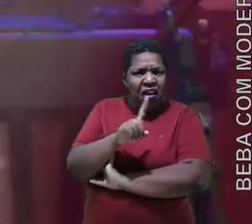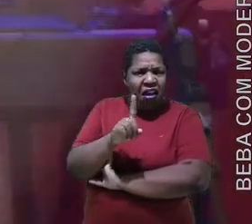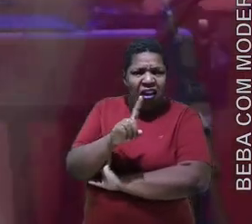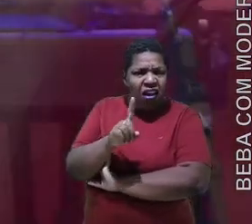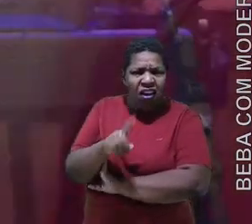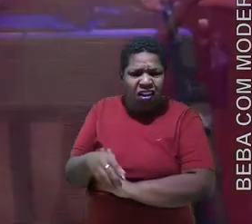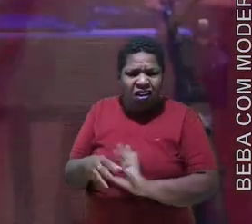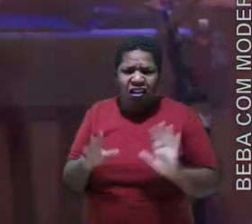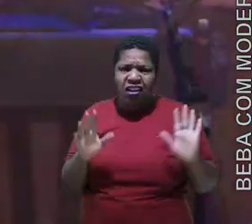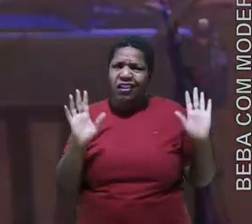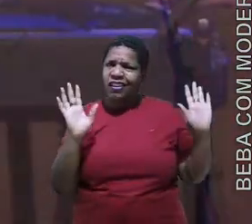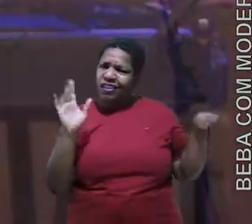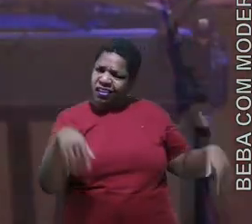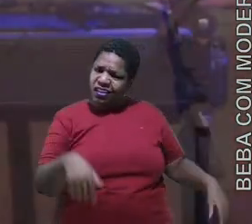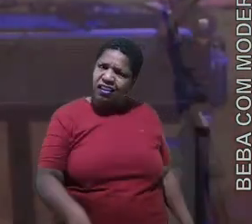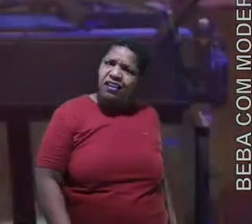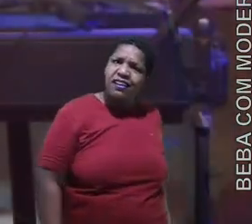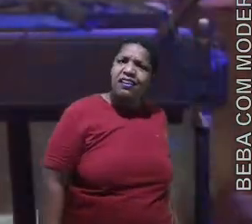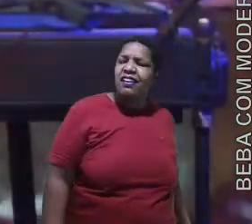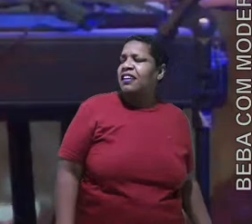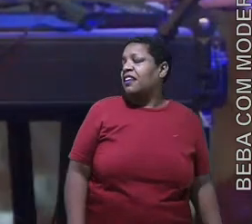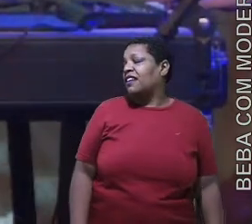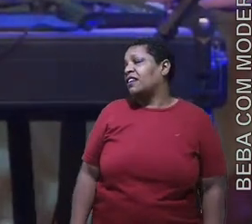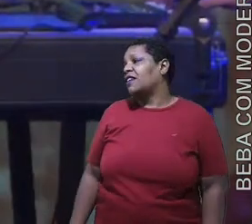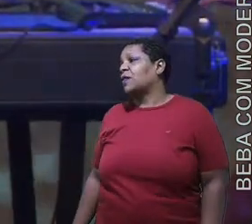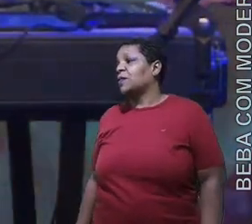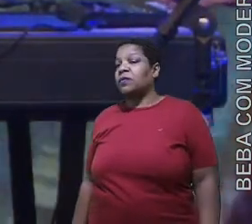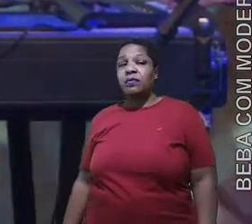eu não te chamo tá